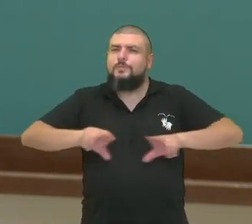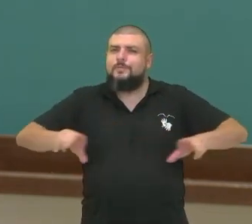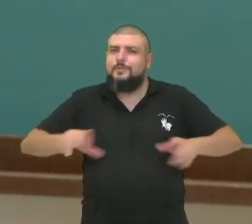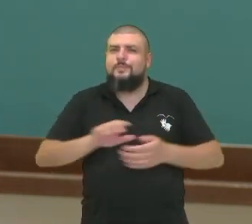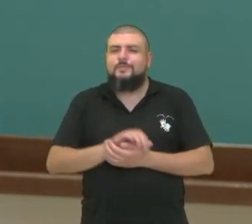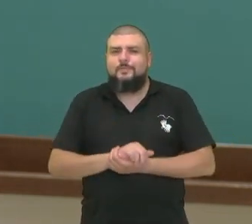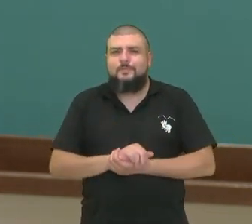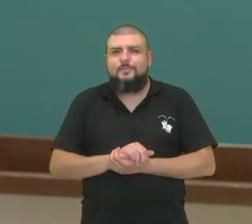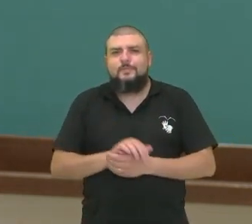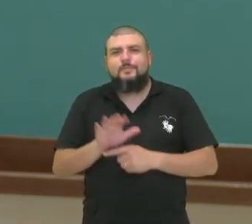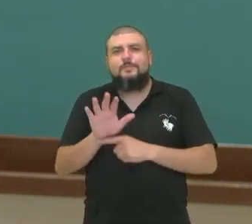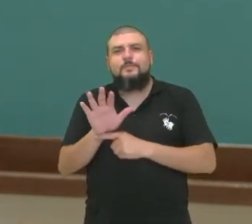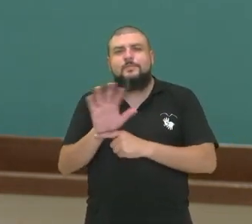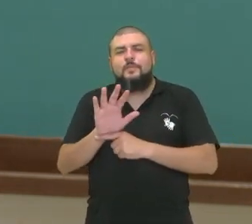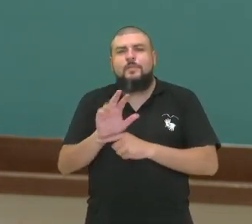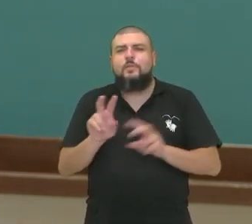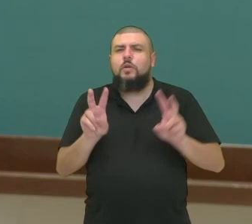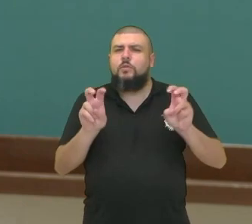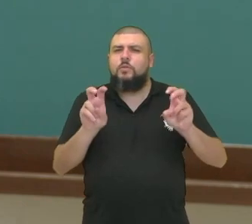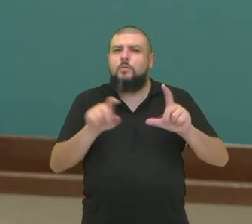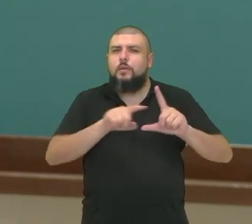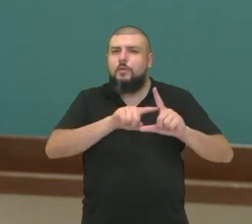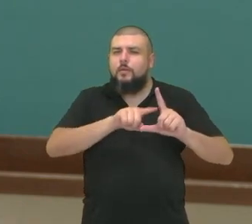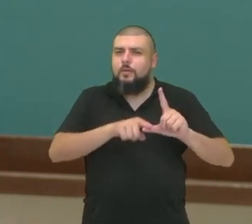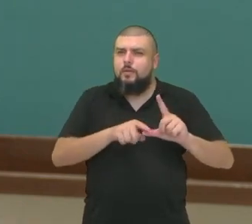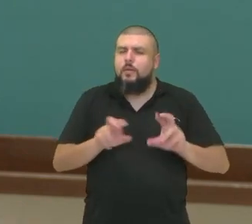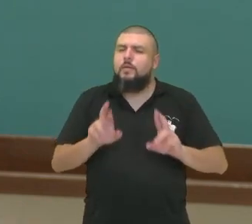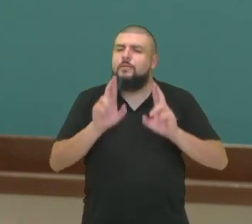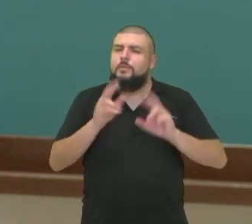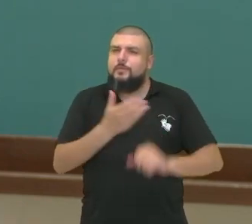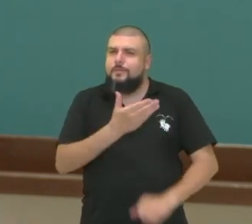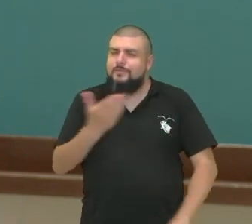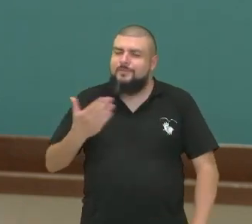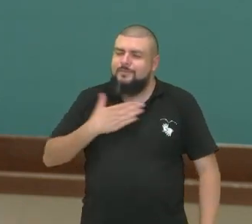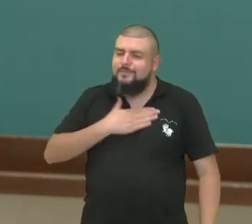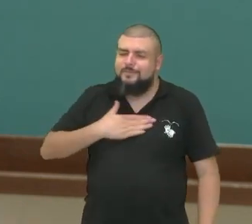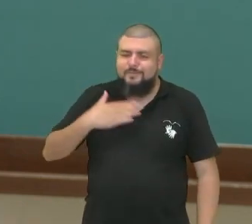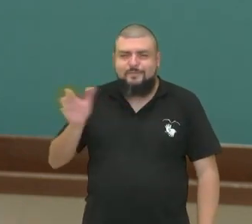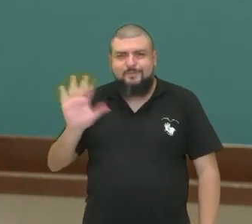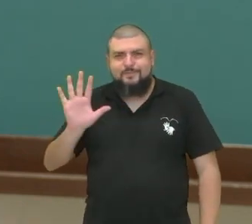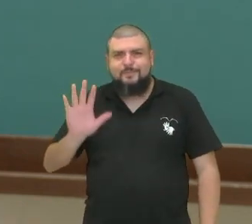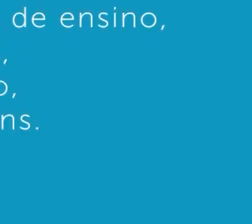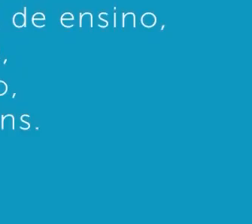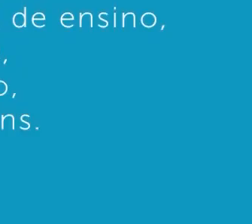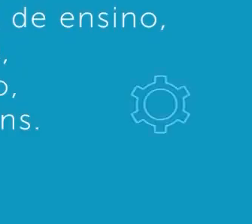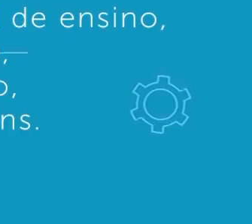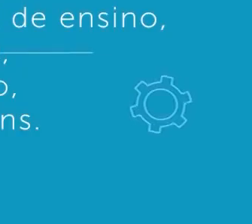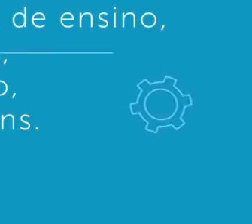Bom, então nesse vídeo nós falamos sobre ângulo. Espero que vocês tenham gostado e até breve.